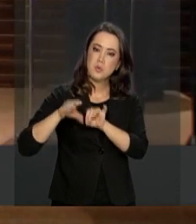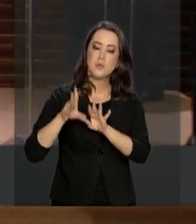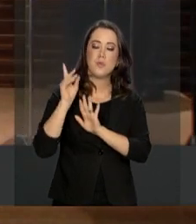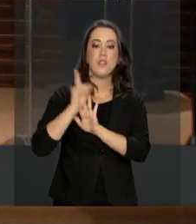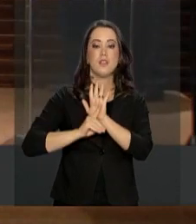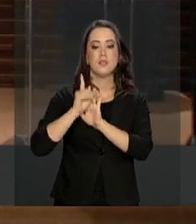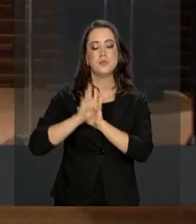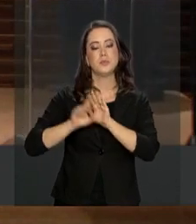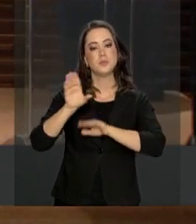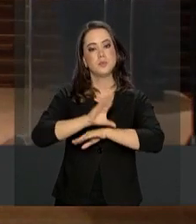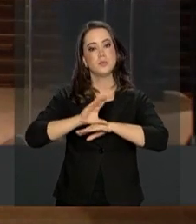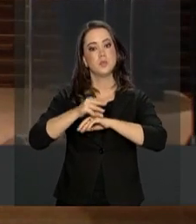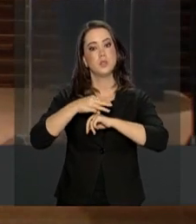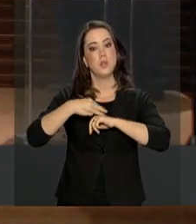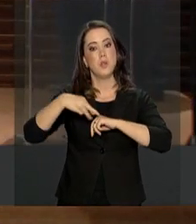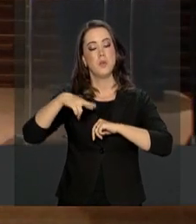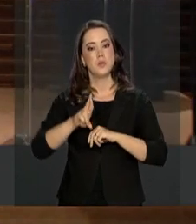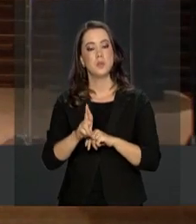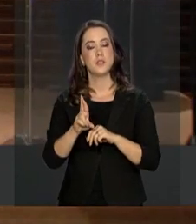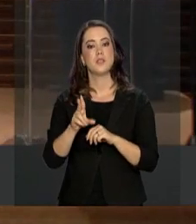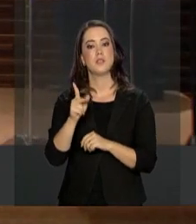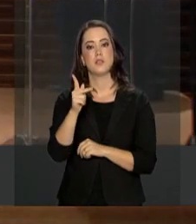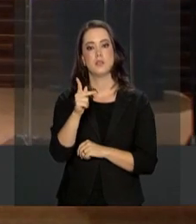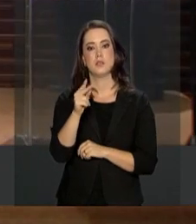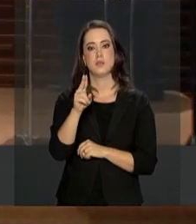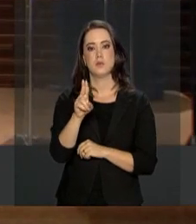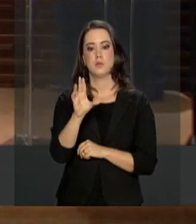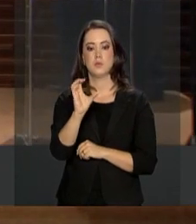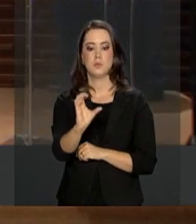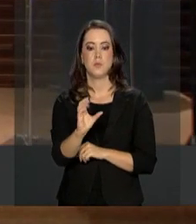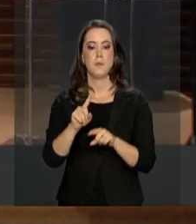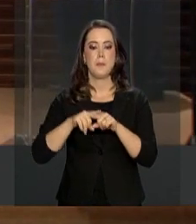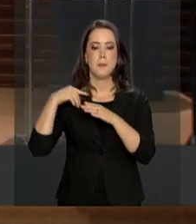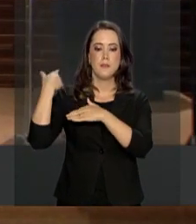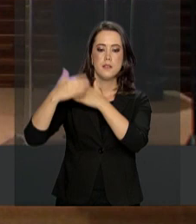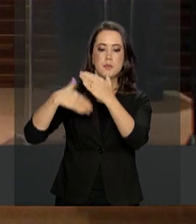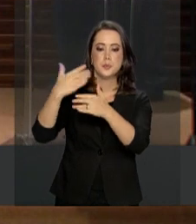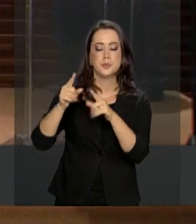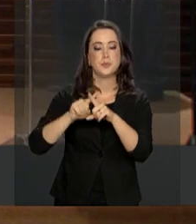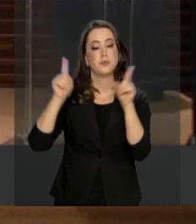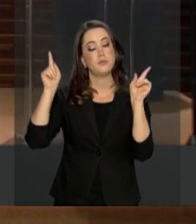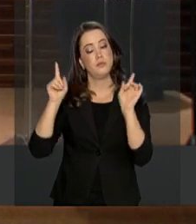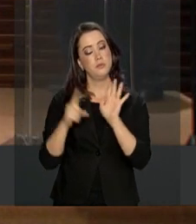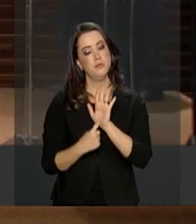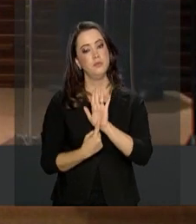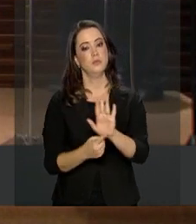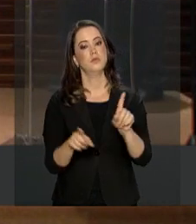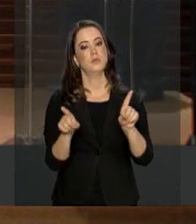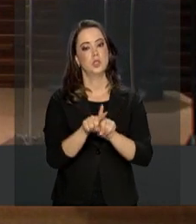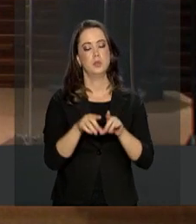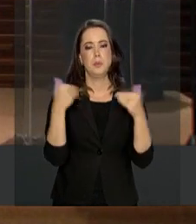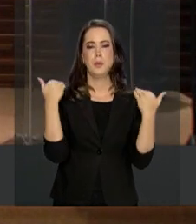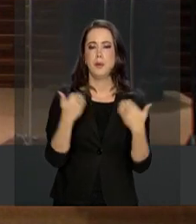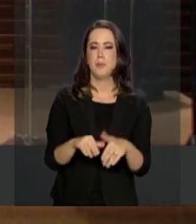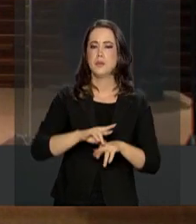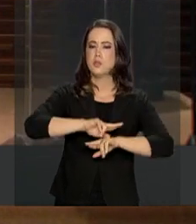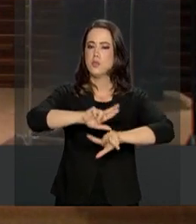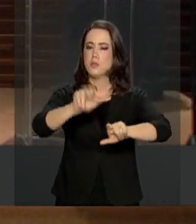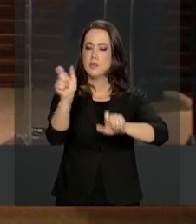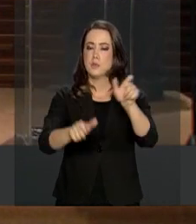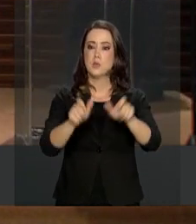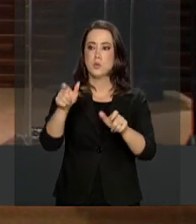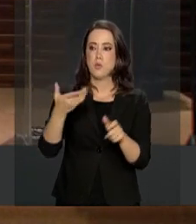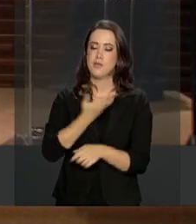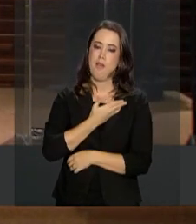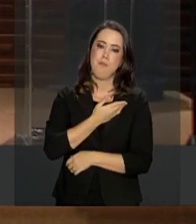no mestrado na puc também uma longa amizade mas ela mais revela ainda pela presença de tantos amigos que